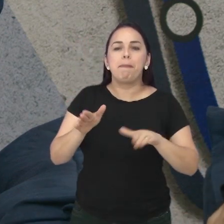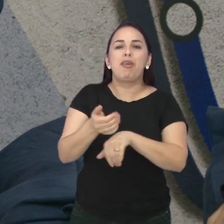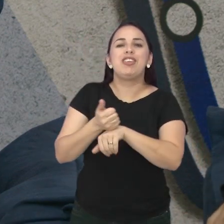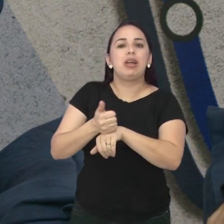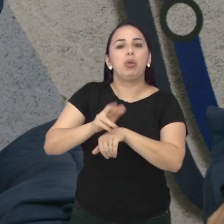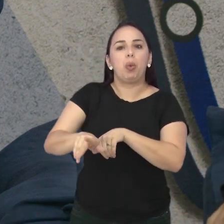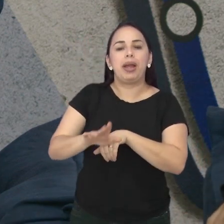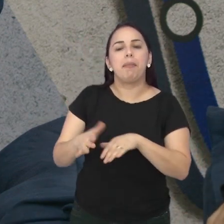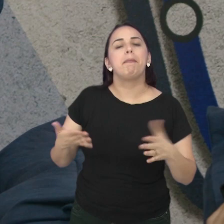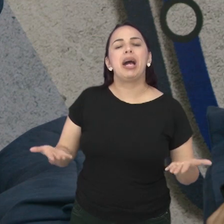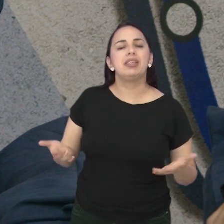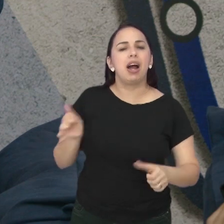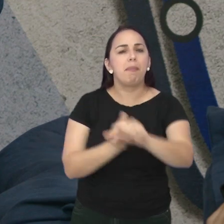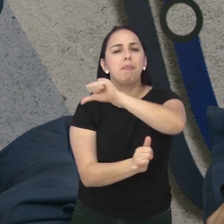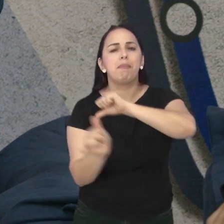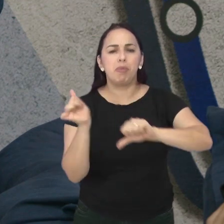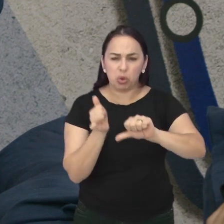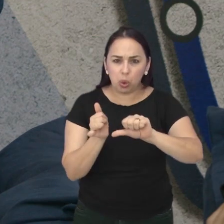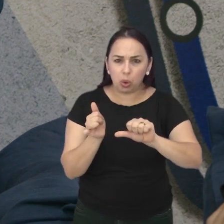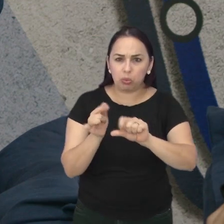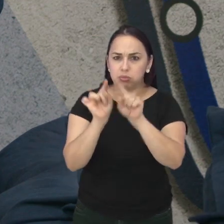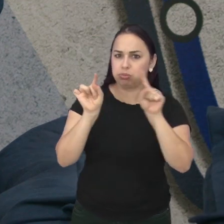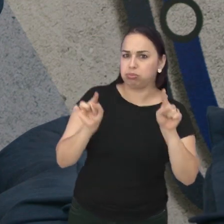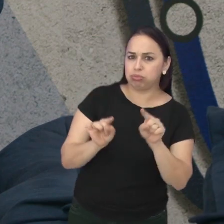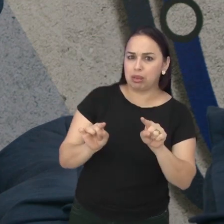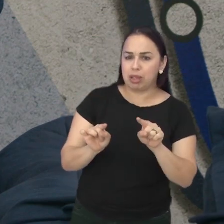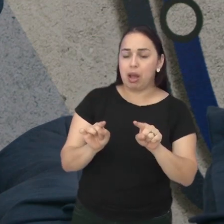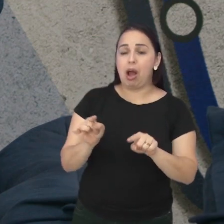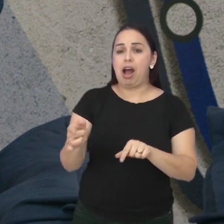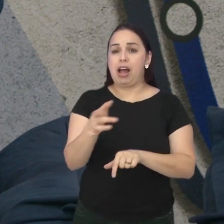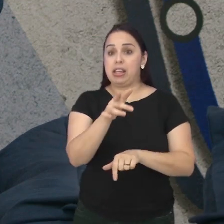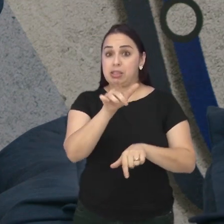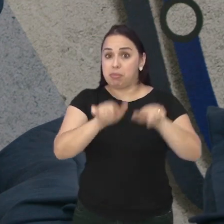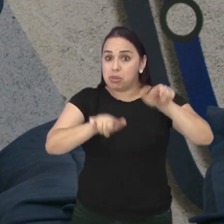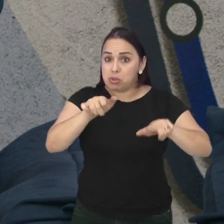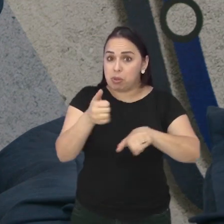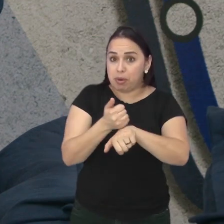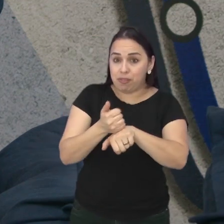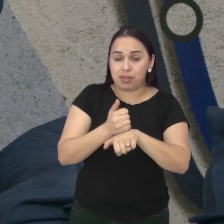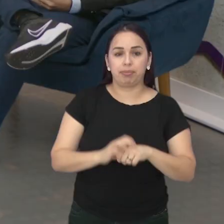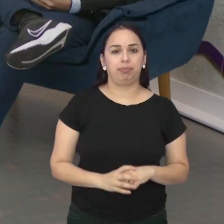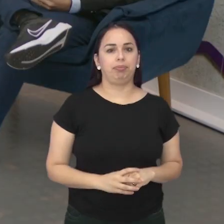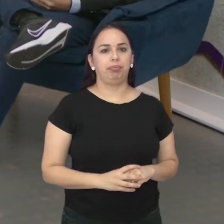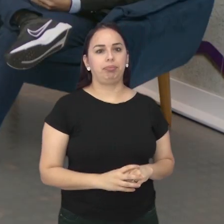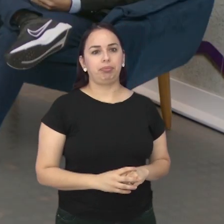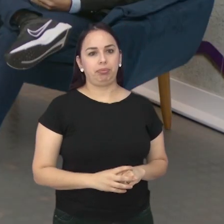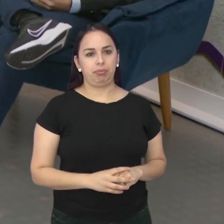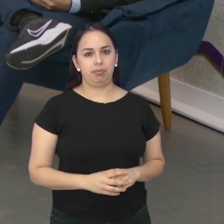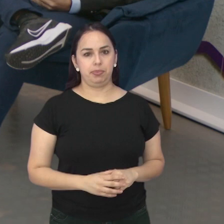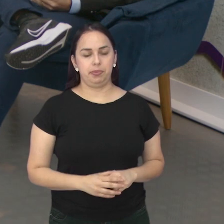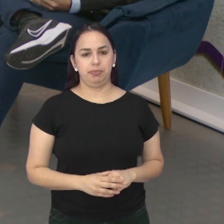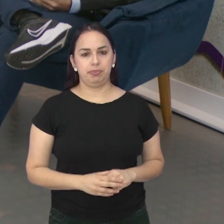Como que está atualmente o mercado de trabalho, esse profissional? Olha,